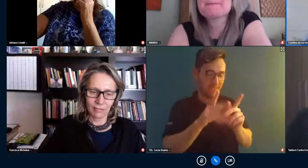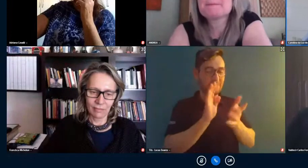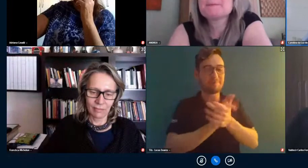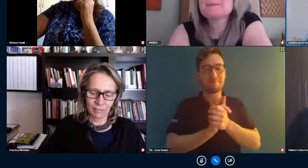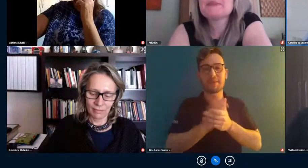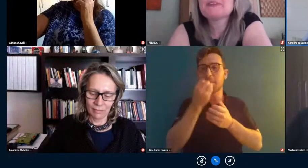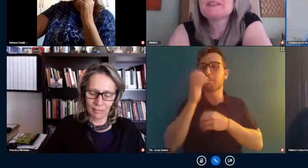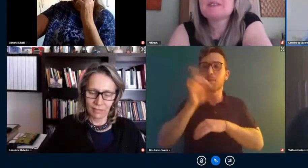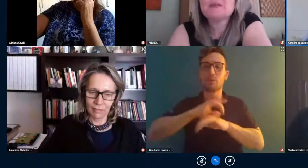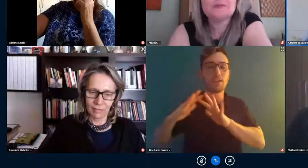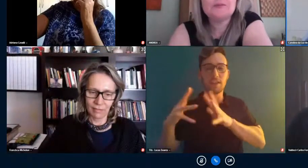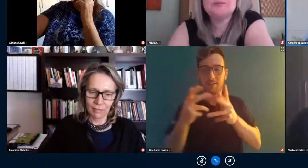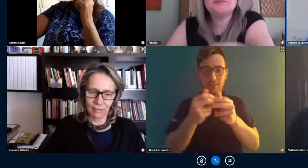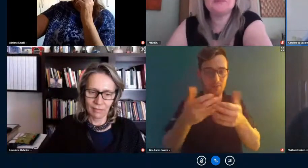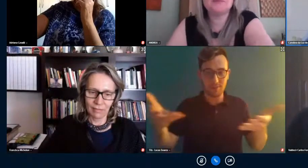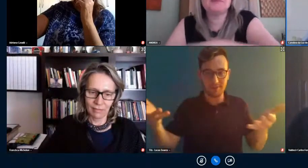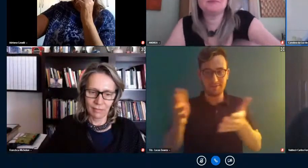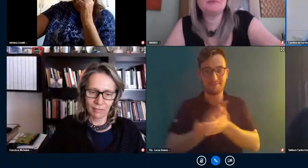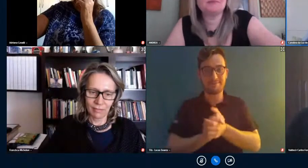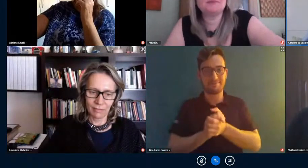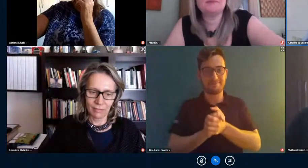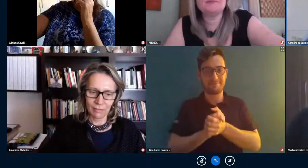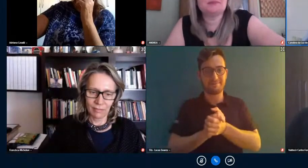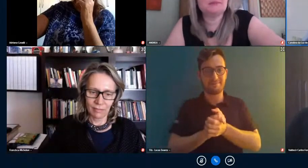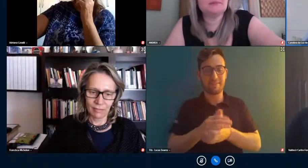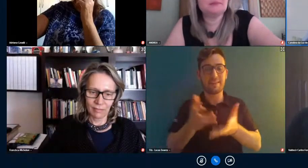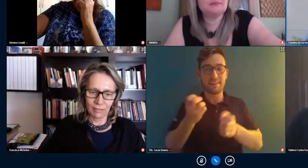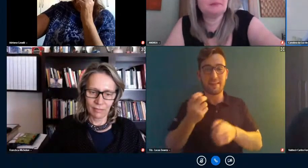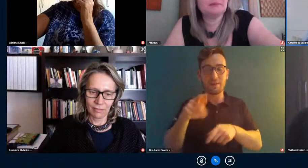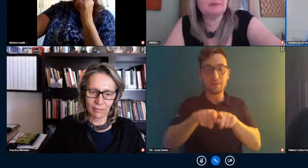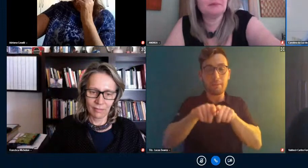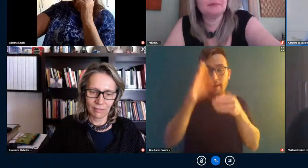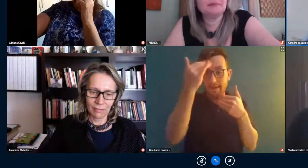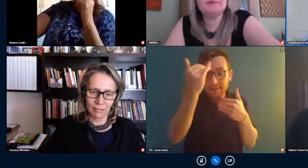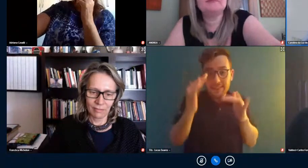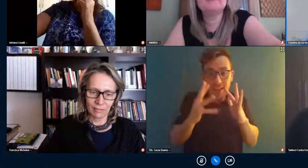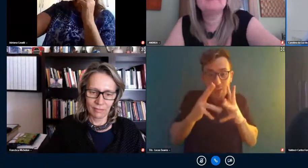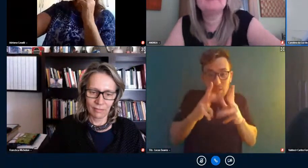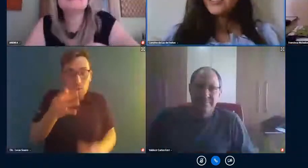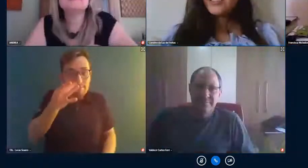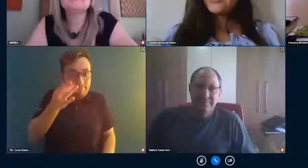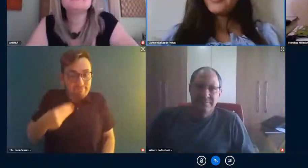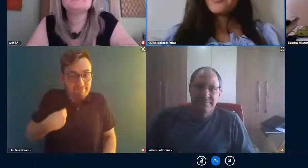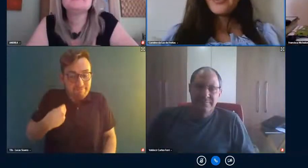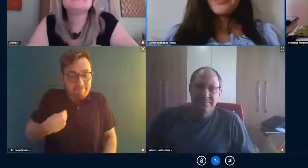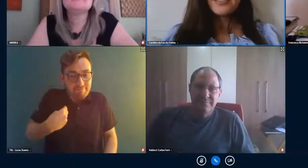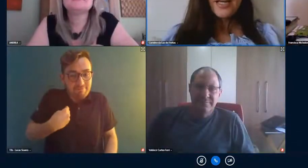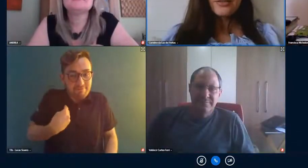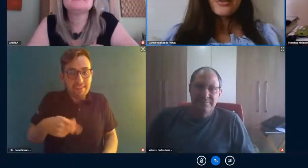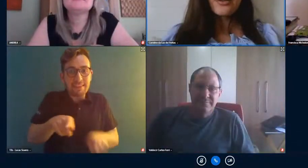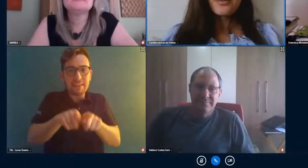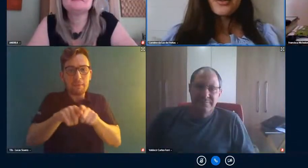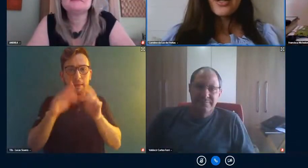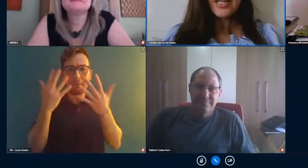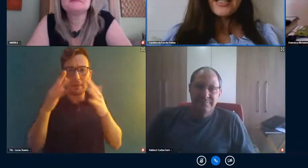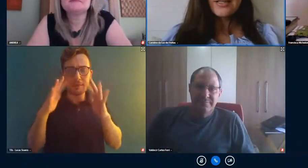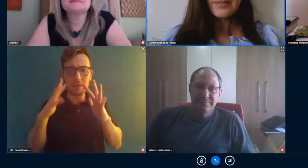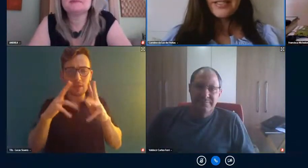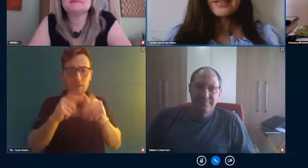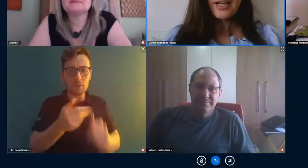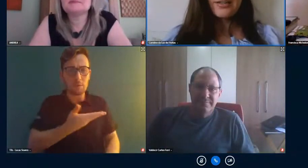então, a todos que estão aqui. E gostaria, então, de agradecer a todos os presentes. Também parabenizar todos os